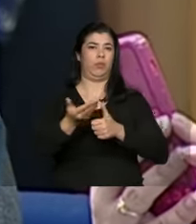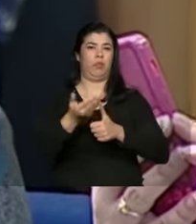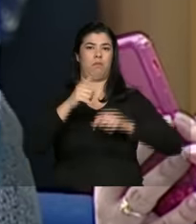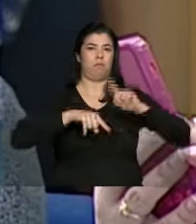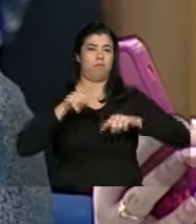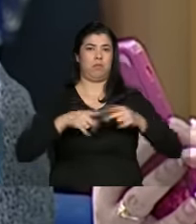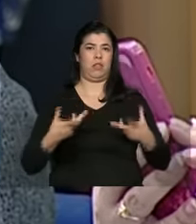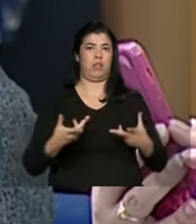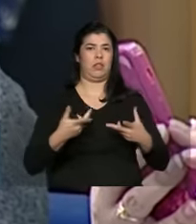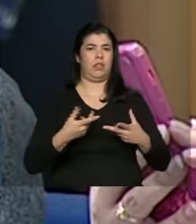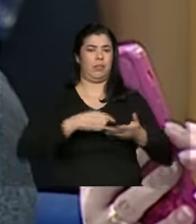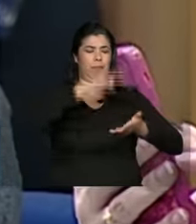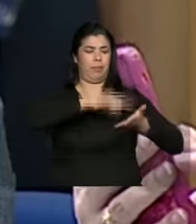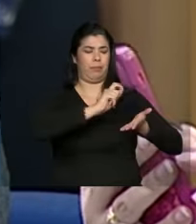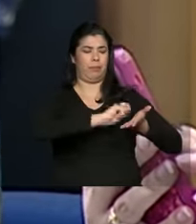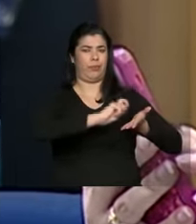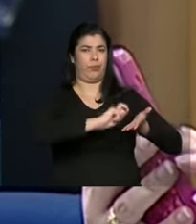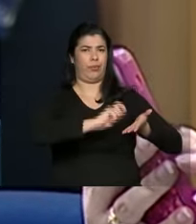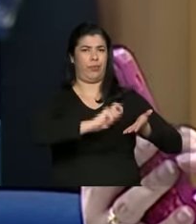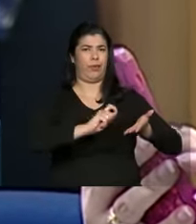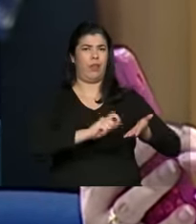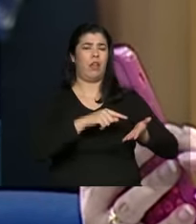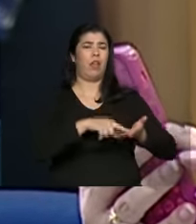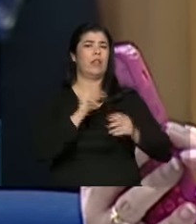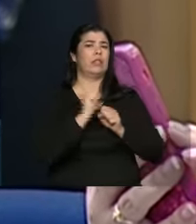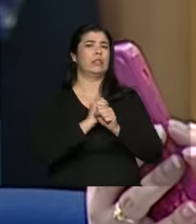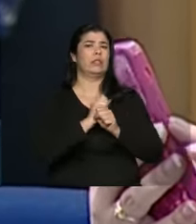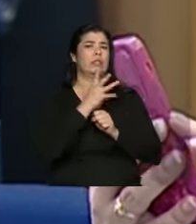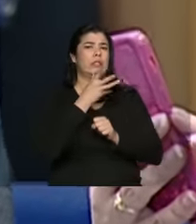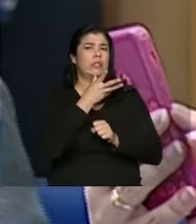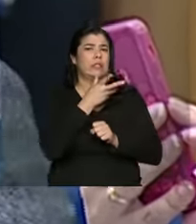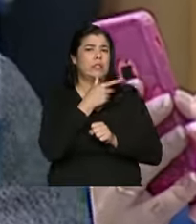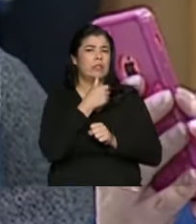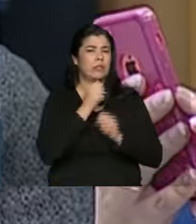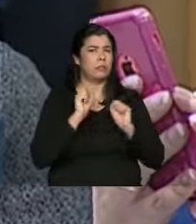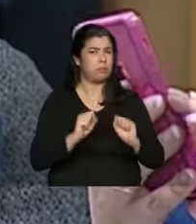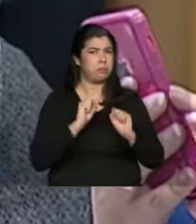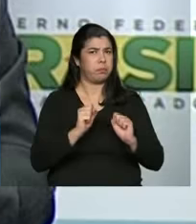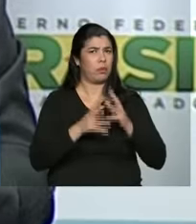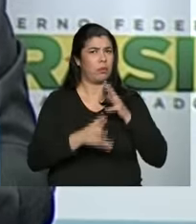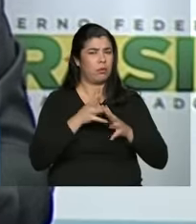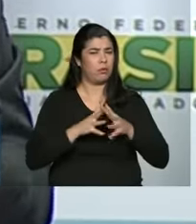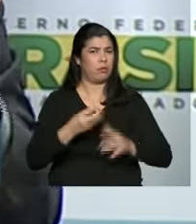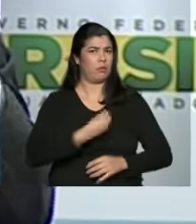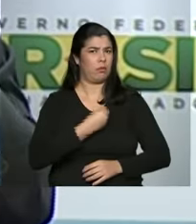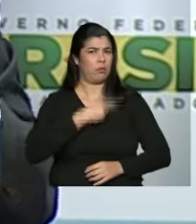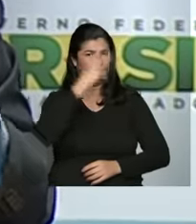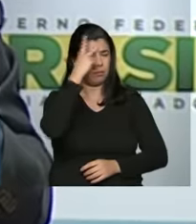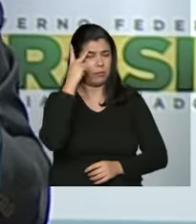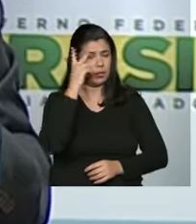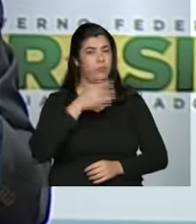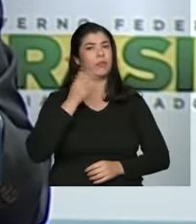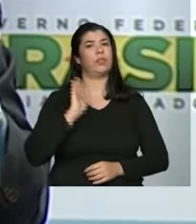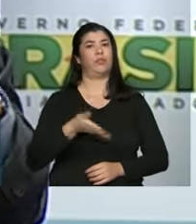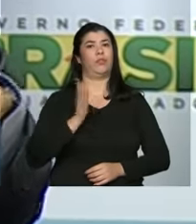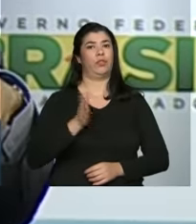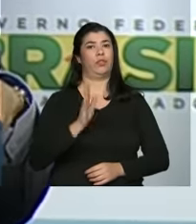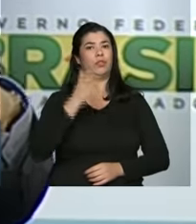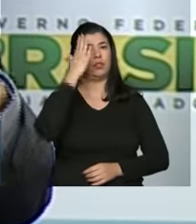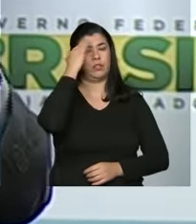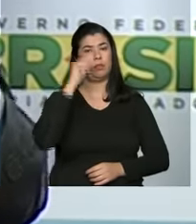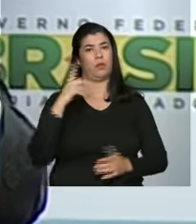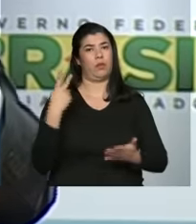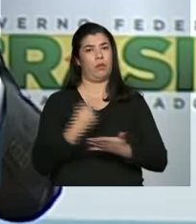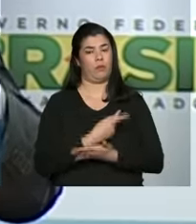justificar isso pode essa esse tempo de autorização pode prejudicar o paciente Pois é já sabendo dessa possibilidade